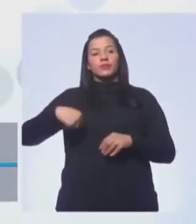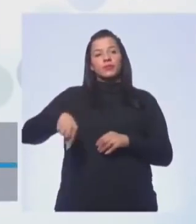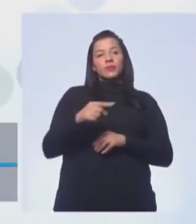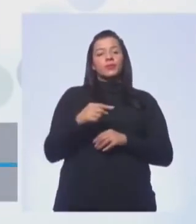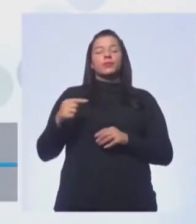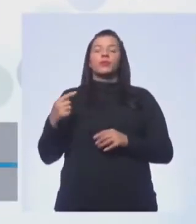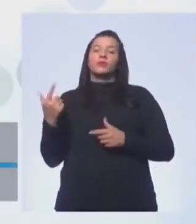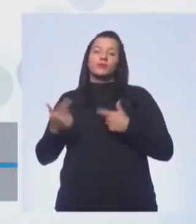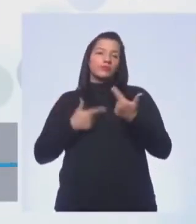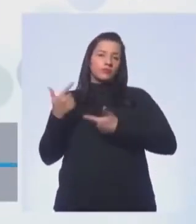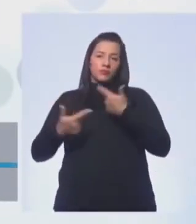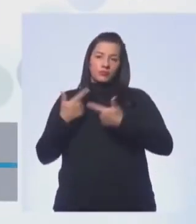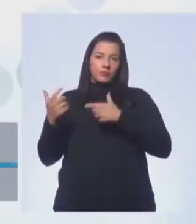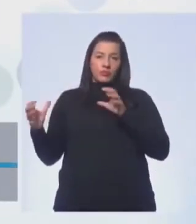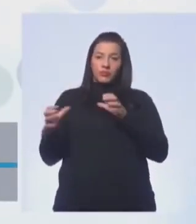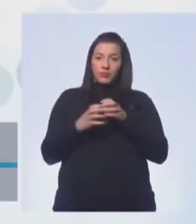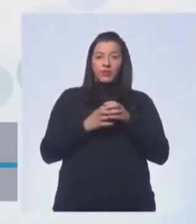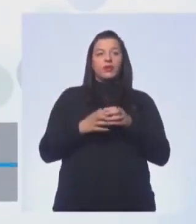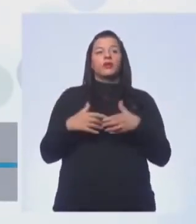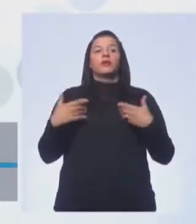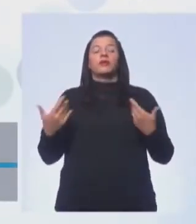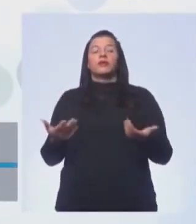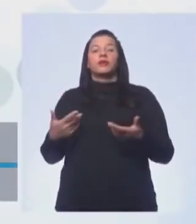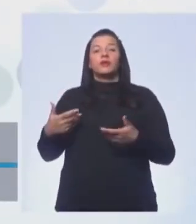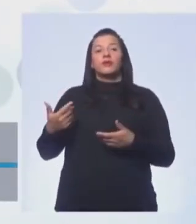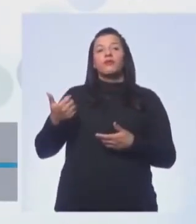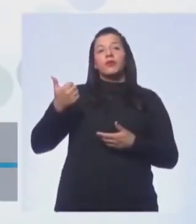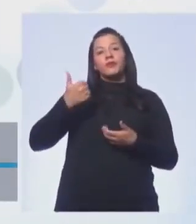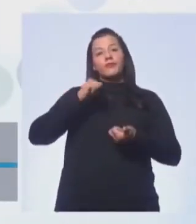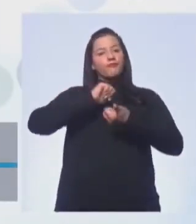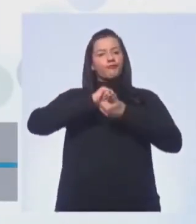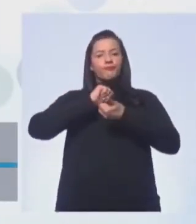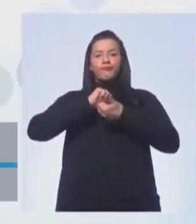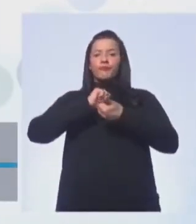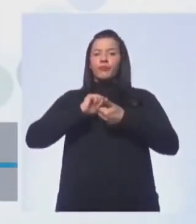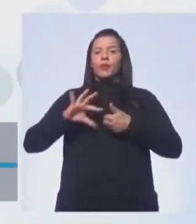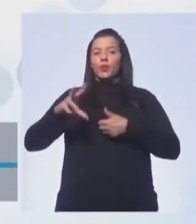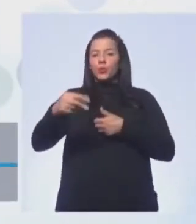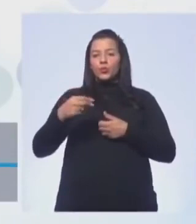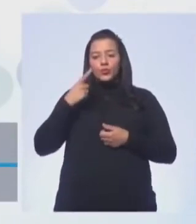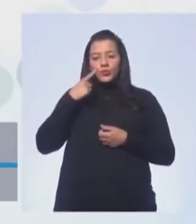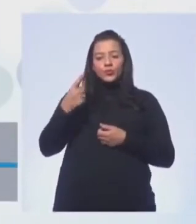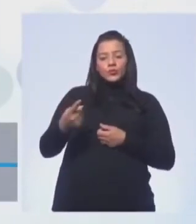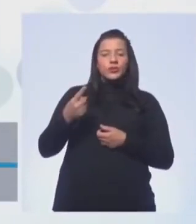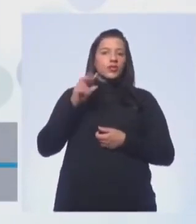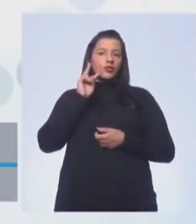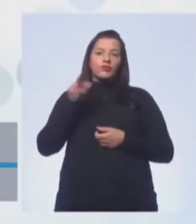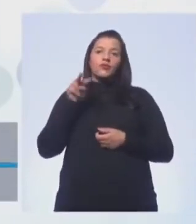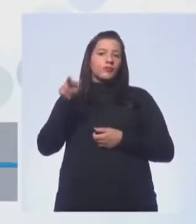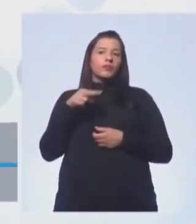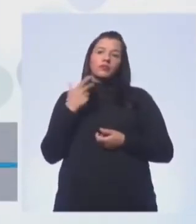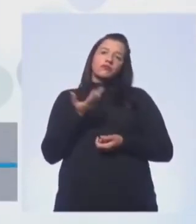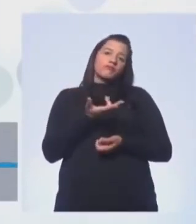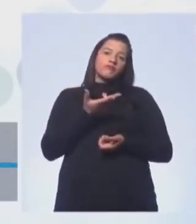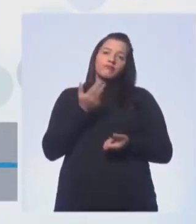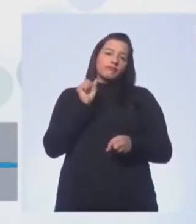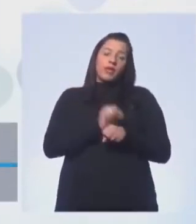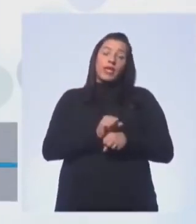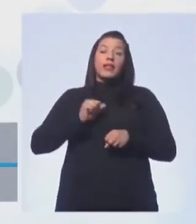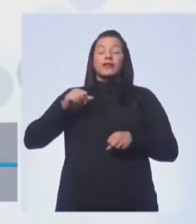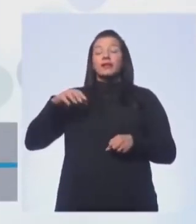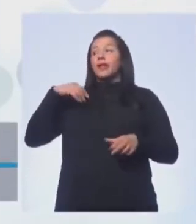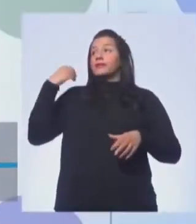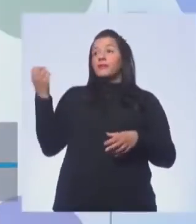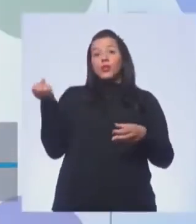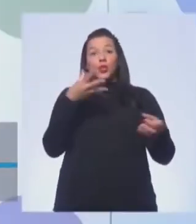Então, é meio que uma coisa que vai se atualizando, né, Vivi? E se a gente for seguir essa linha, a gente não vai parar de olhar mesmo, porque ela vai se atualizando o tempo todo.